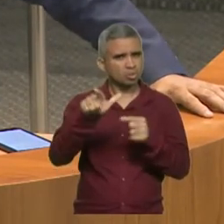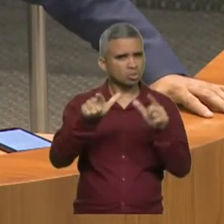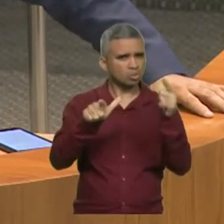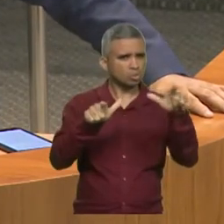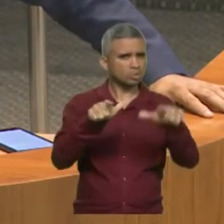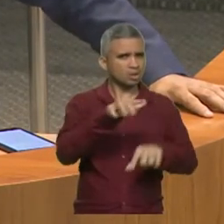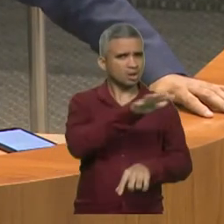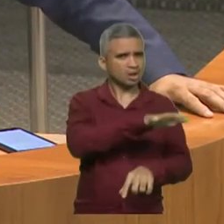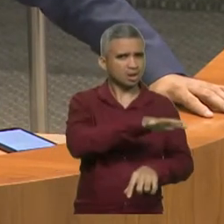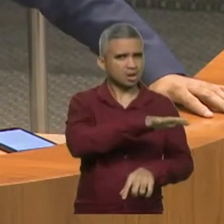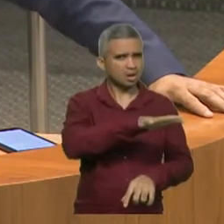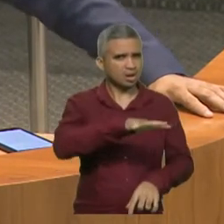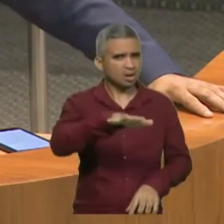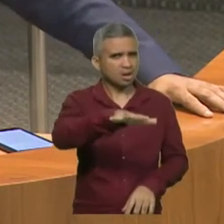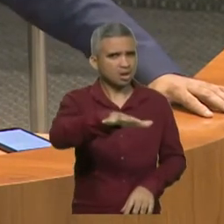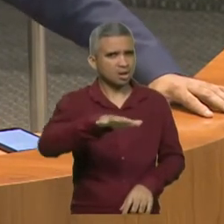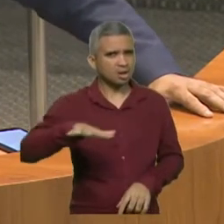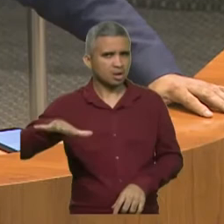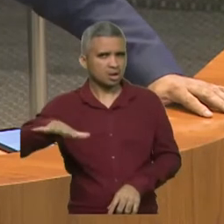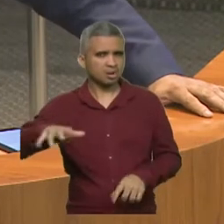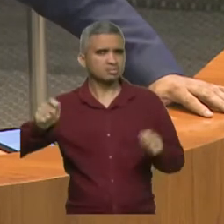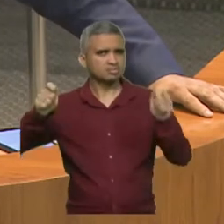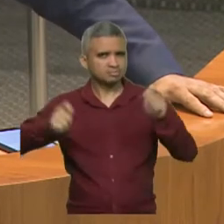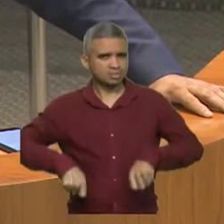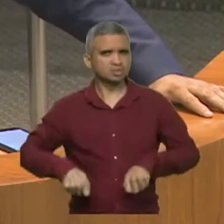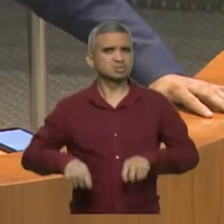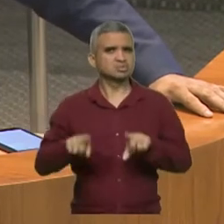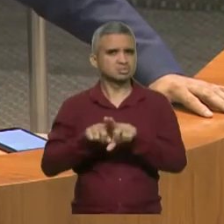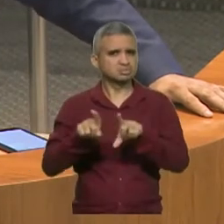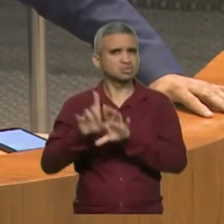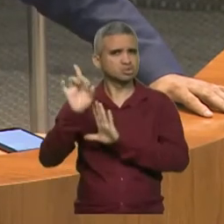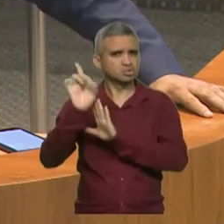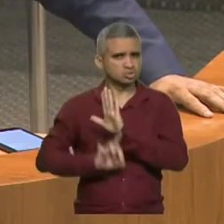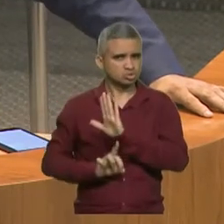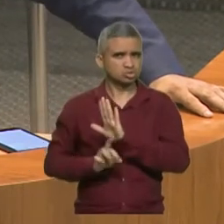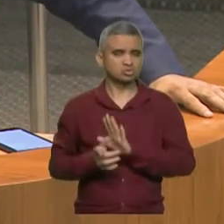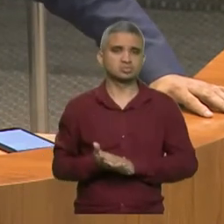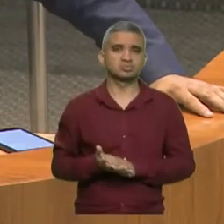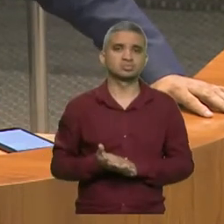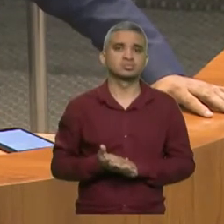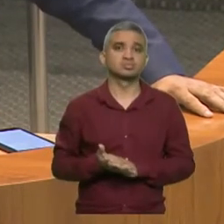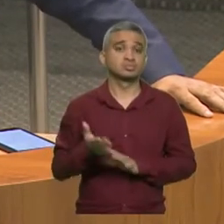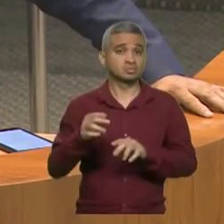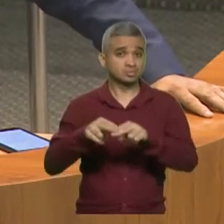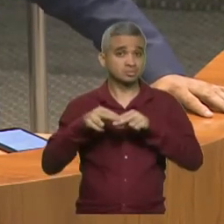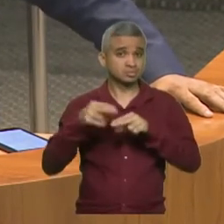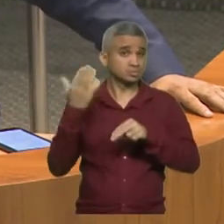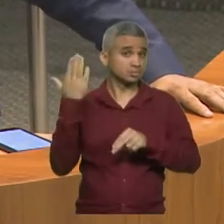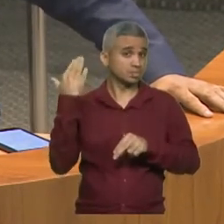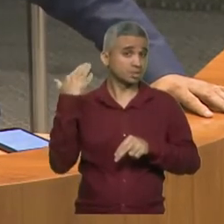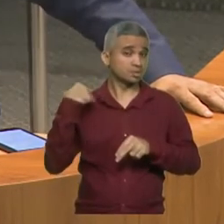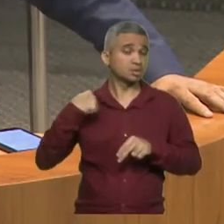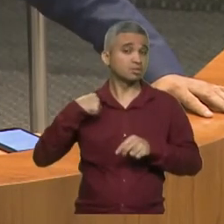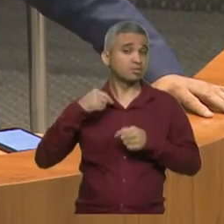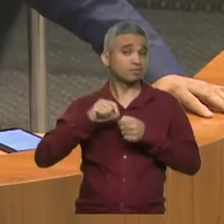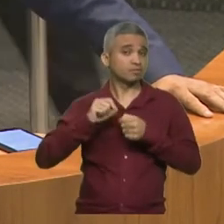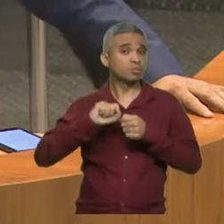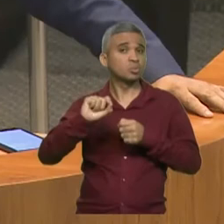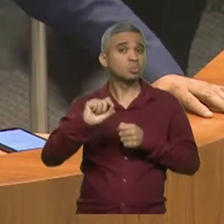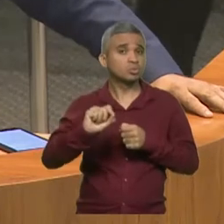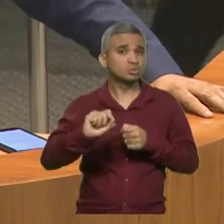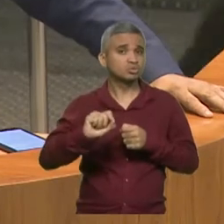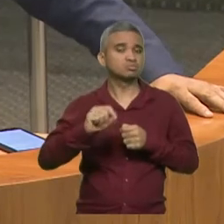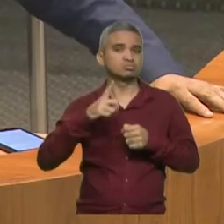de direitos efetivamente para mais pessoas. O que nós fizemos na época? Apresentamos um outro projeto de lei,